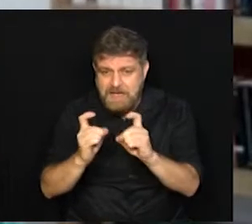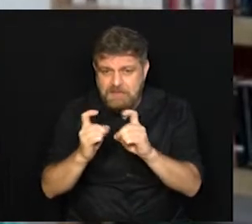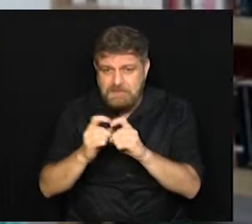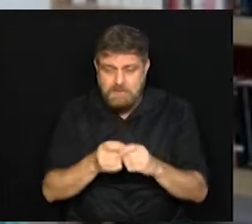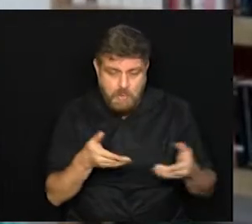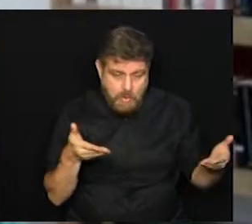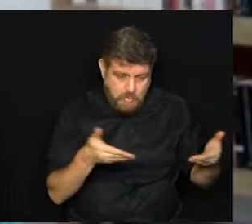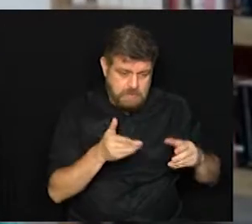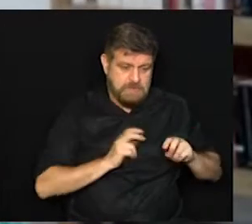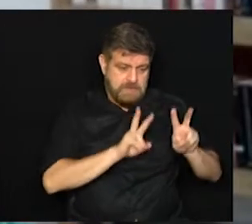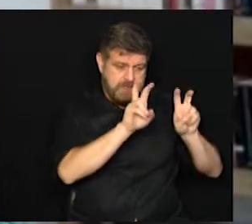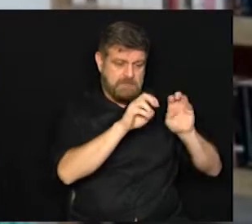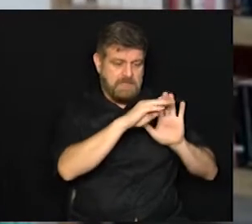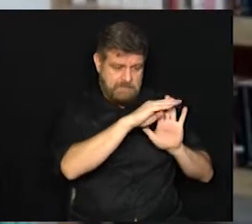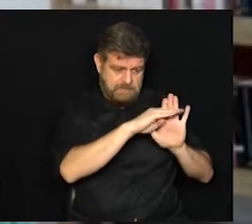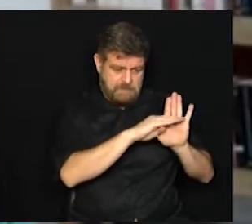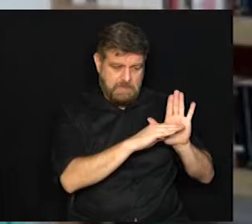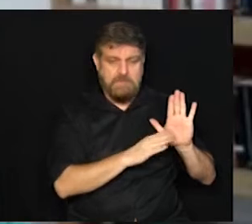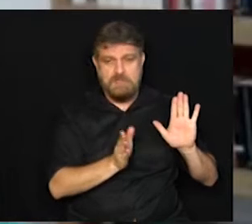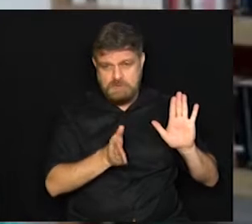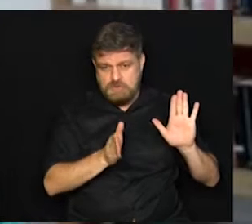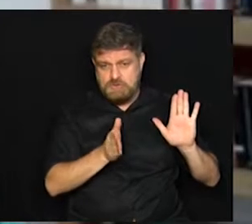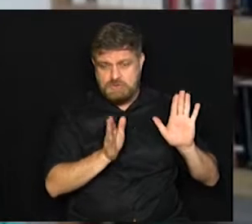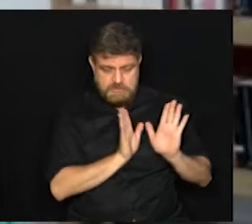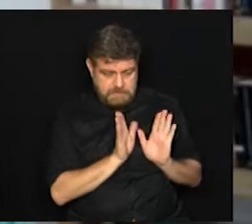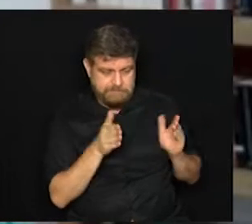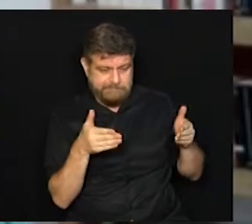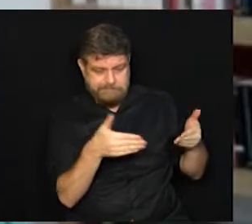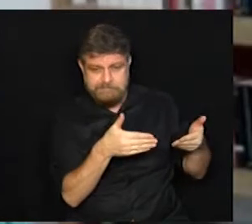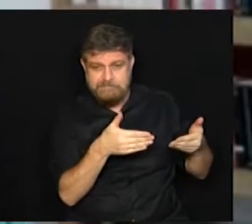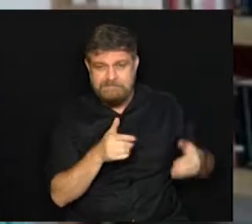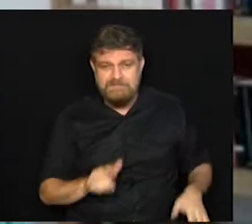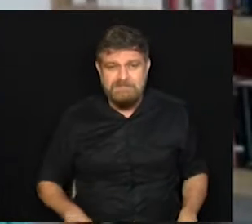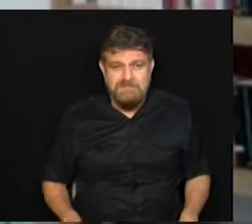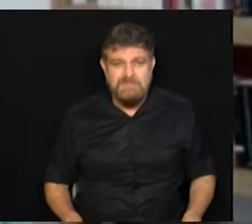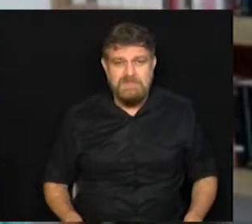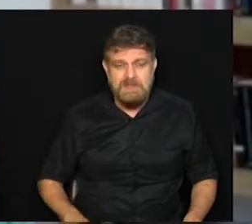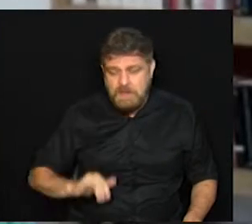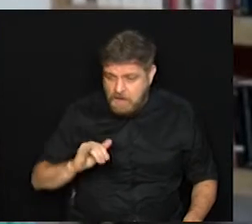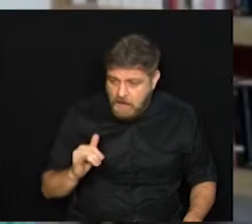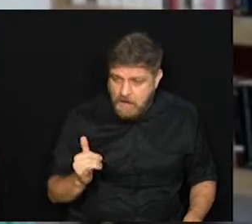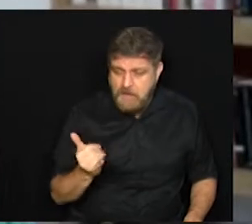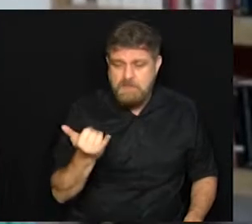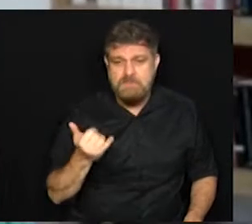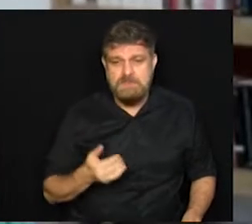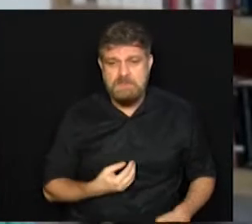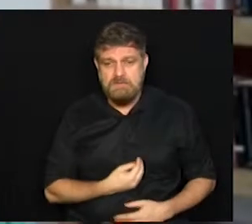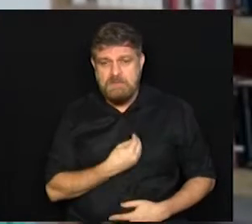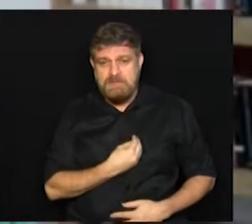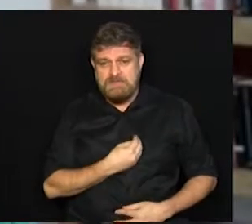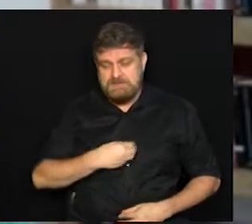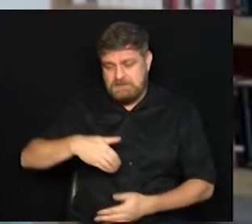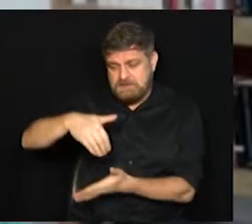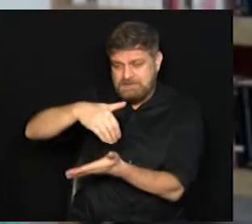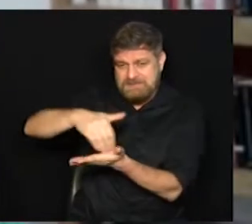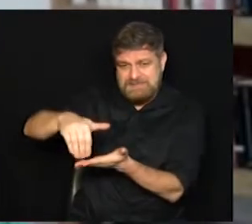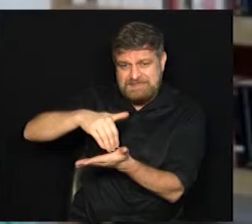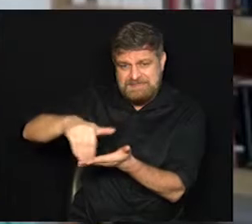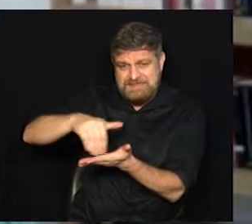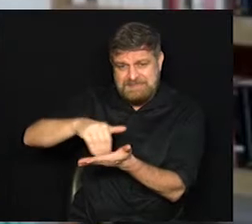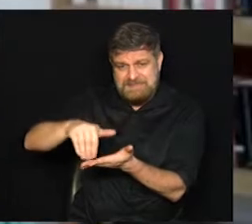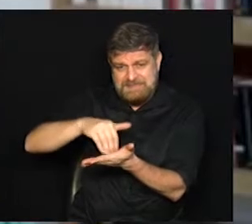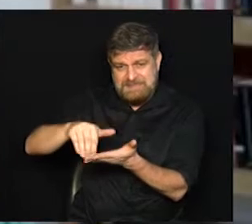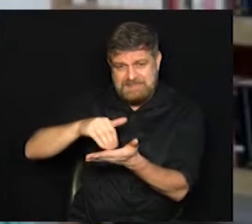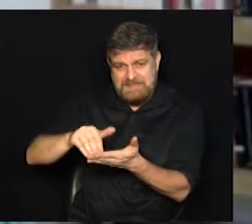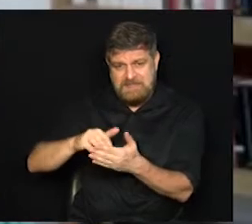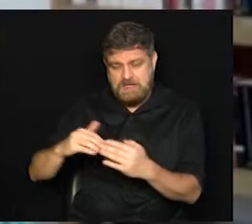reunião tem um assunto específico, mas até aproveitando a própria presença do secretário Municipal